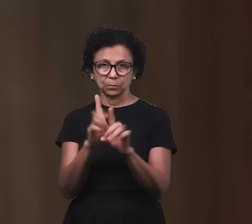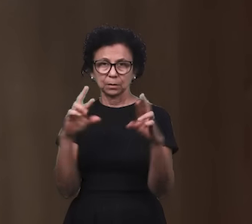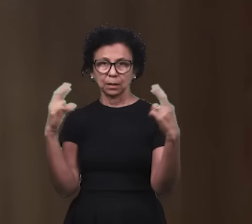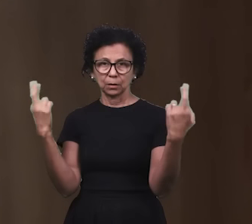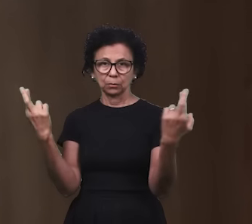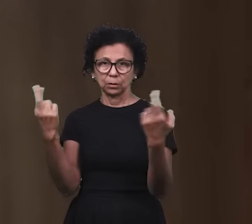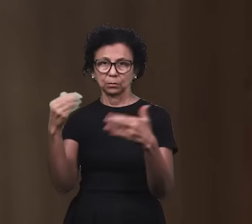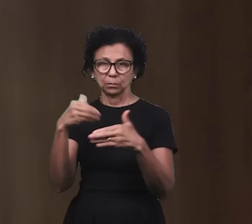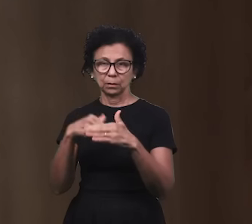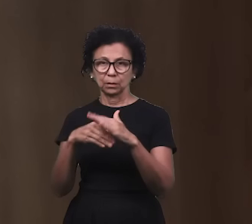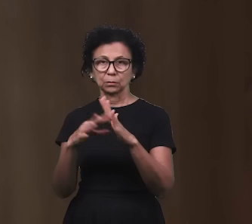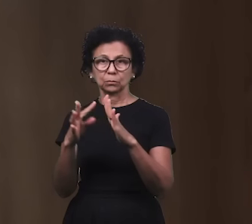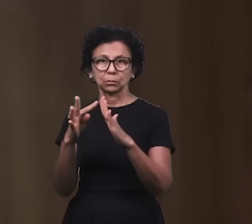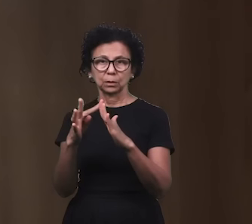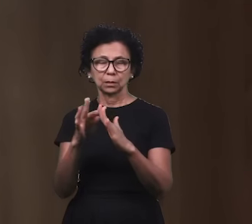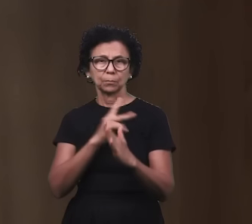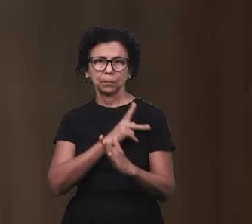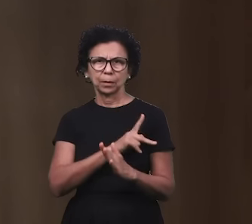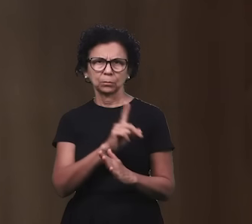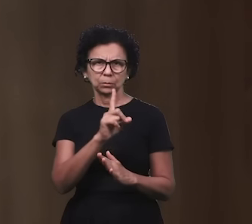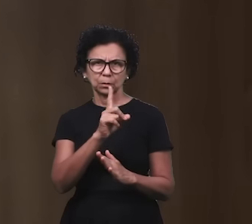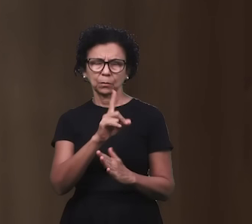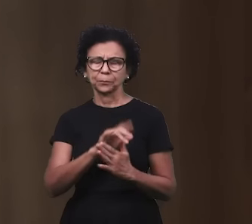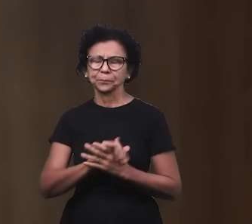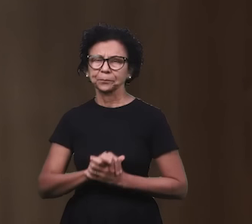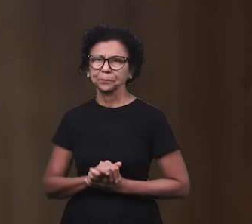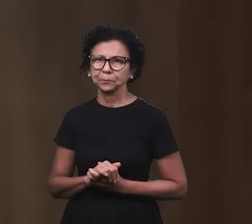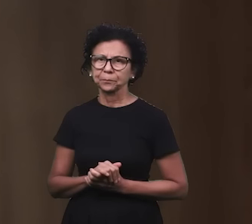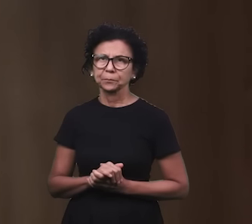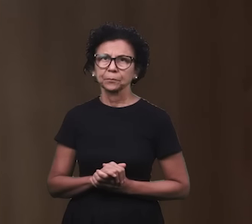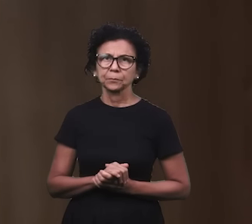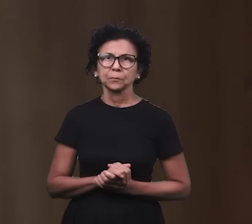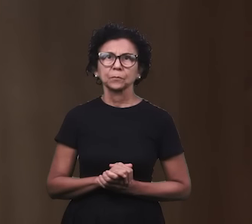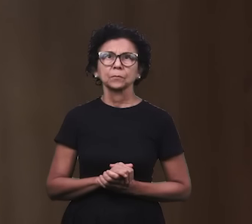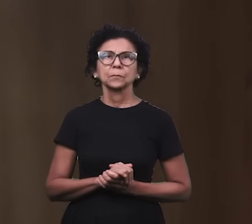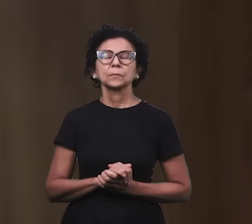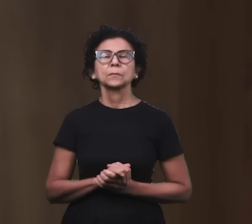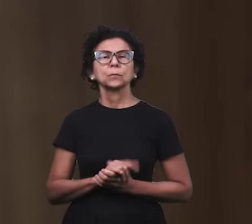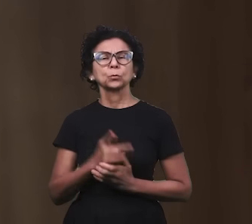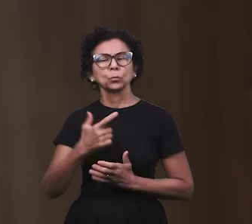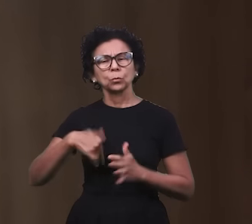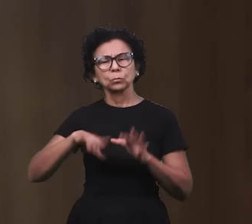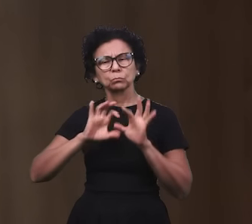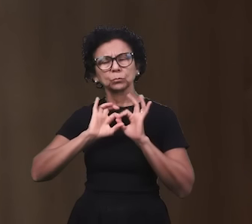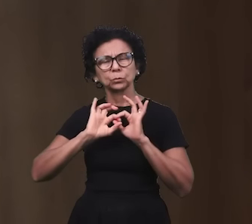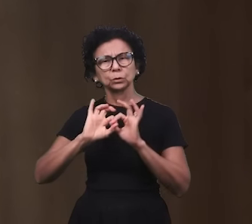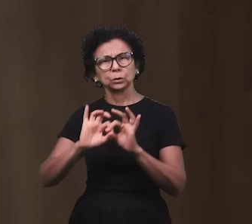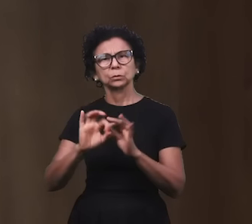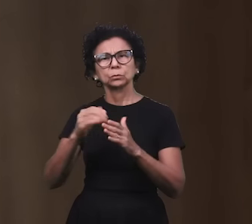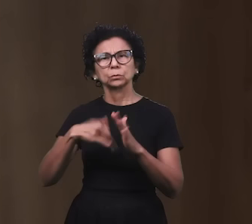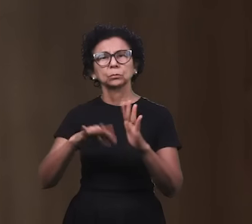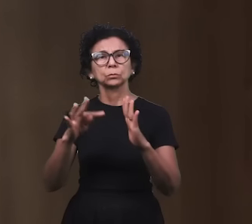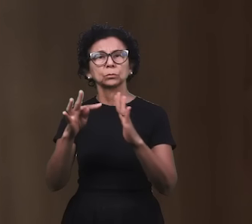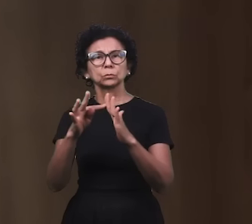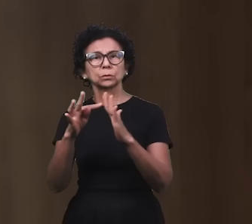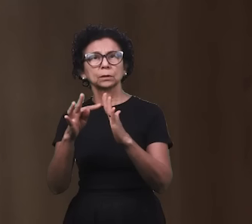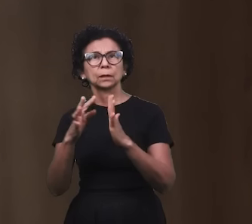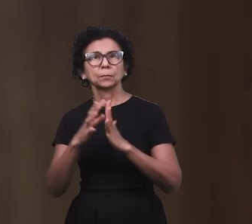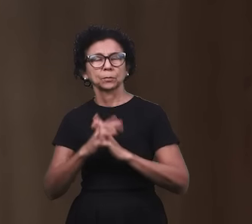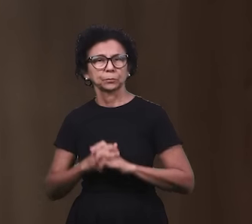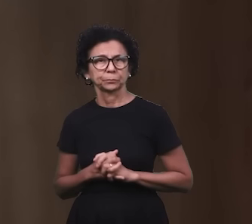no templo, né? Ainda Paulo não estava na história ainda, mas os primeiros cristãos se reuniam unânimes no